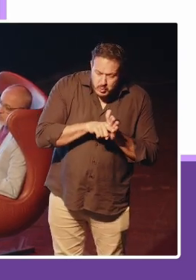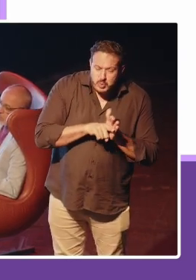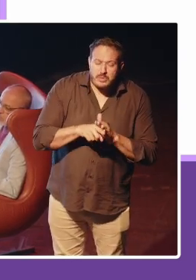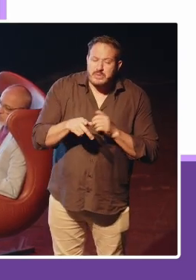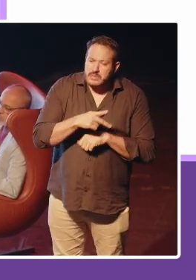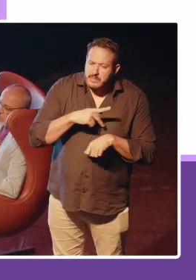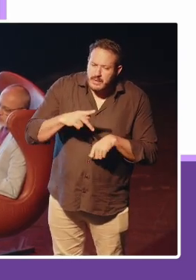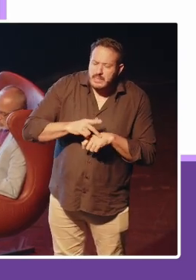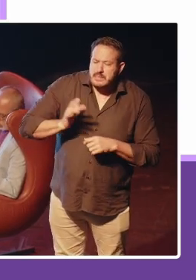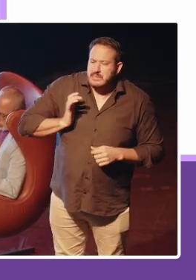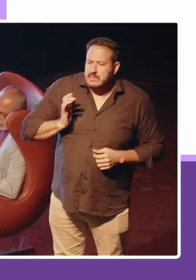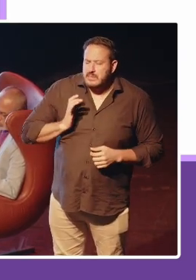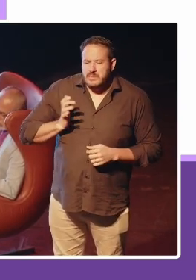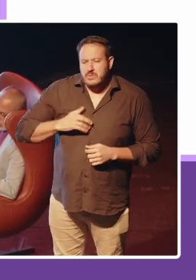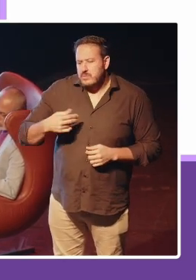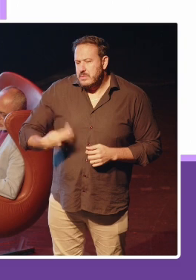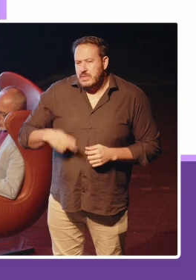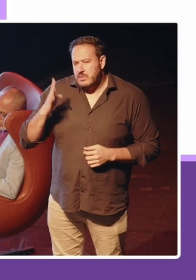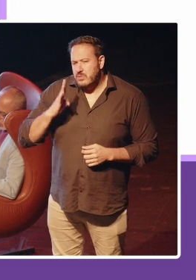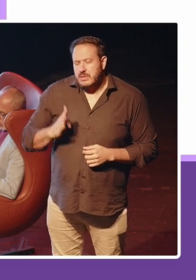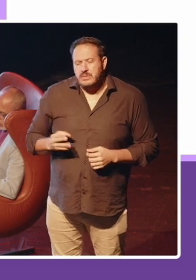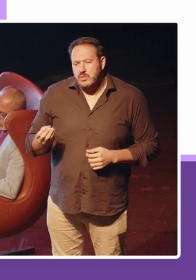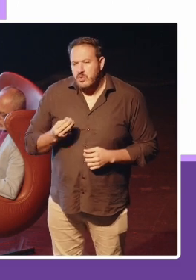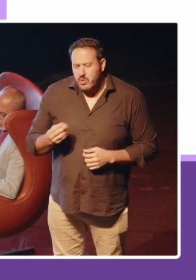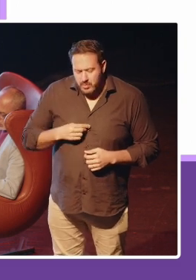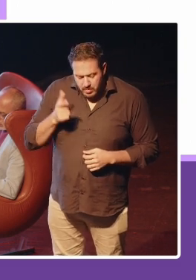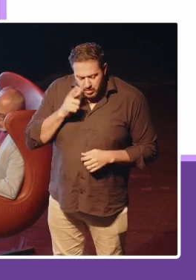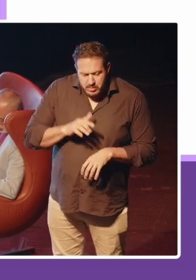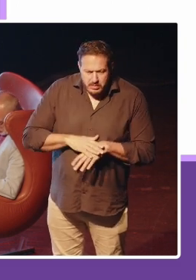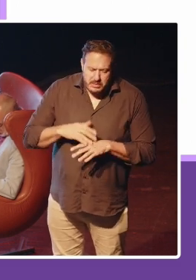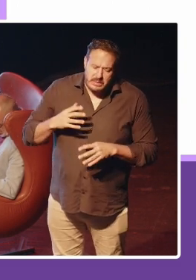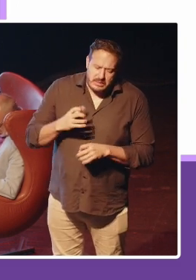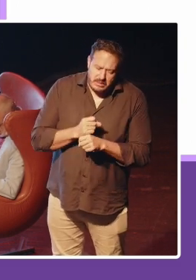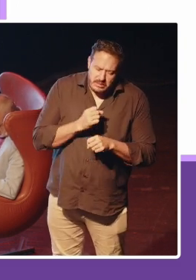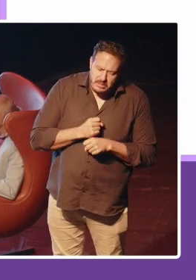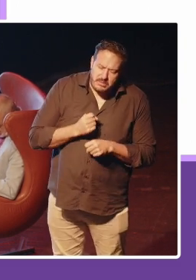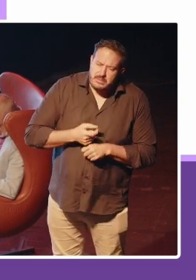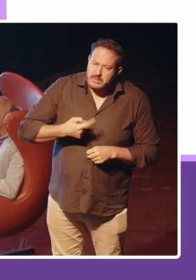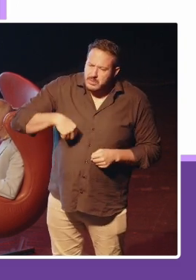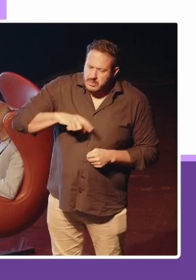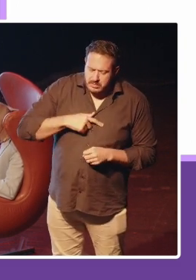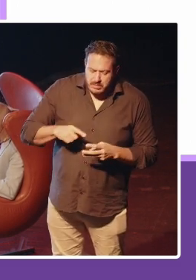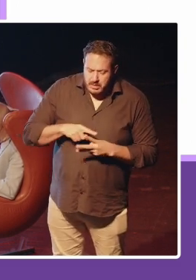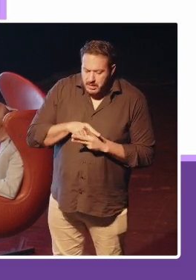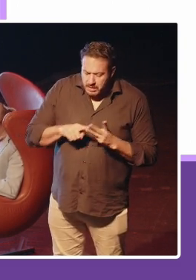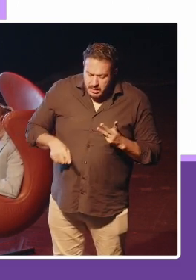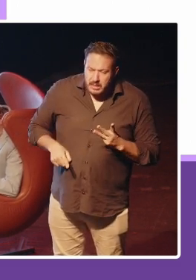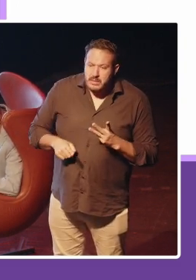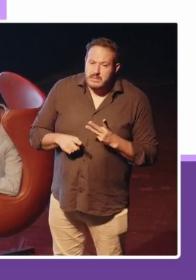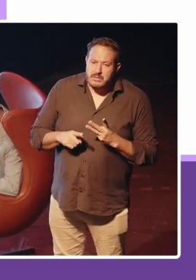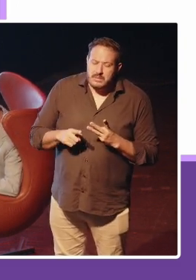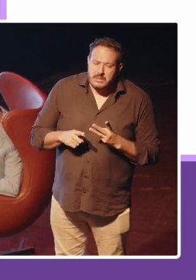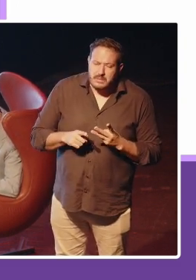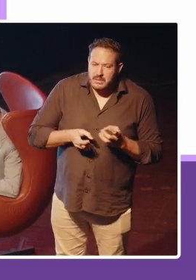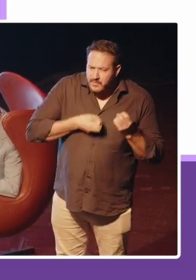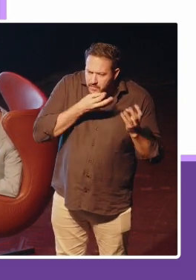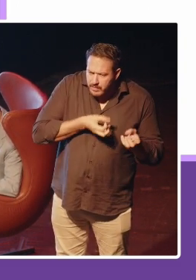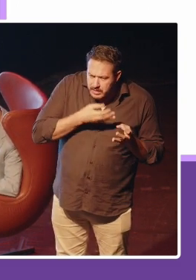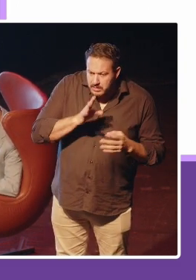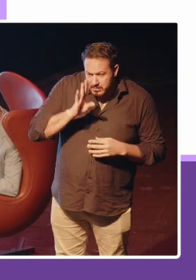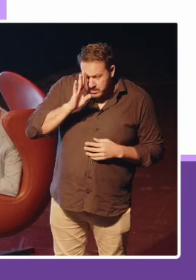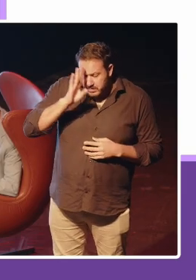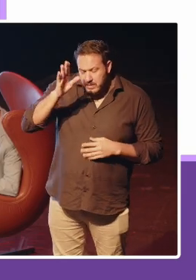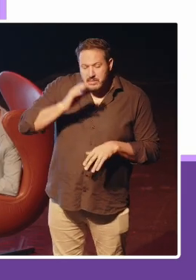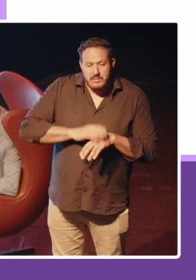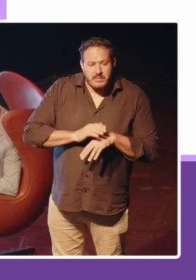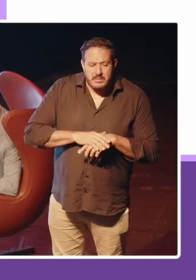é que funciona no Brasil? Né? Para fazer esses cálculos, a gente leva em conta 3 informações. Primeiro, a prevalência do fator de risco. O